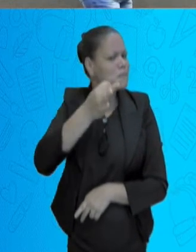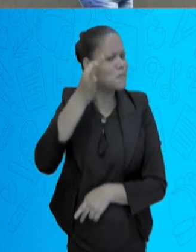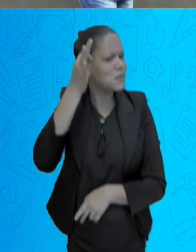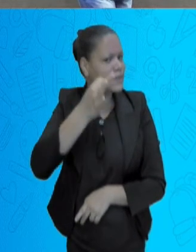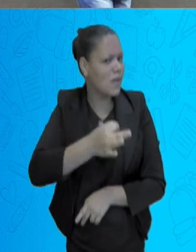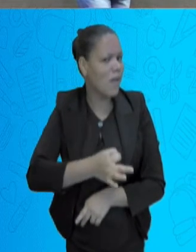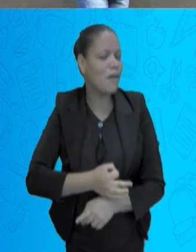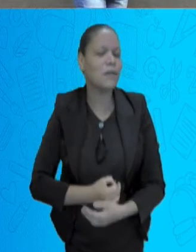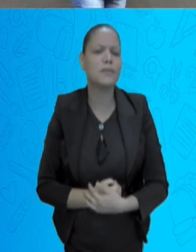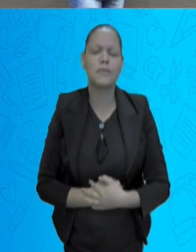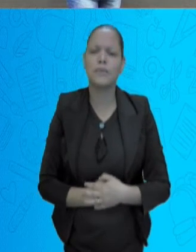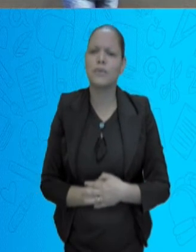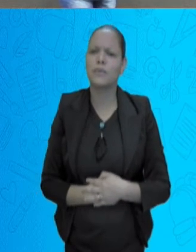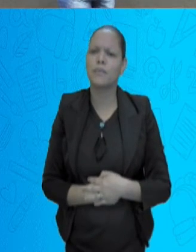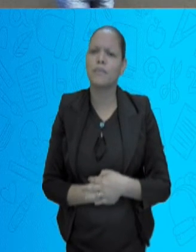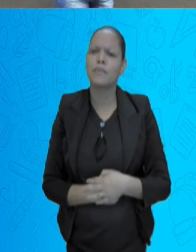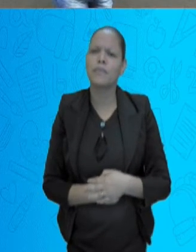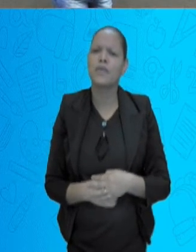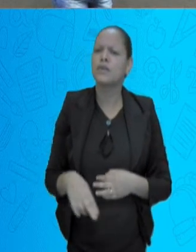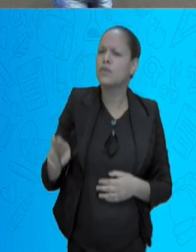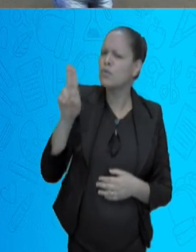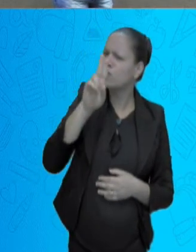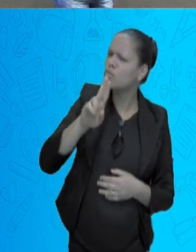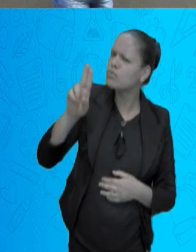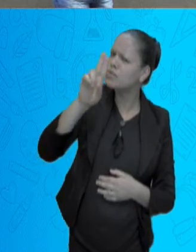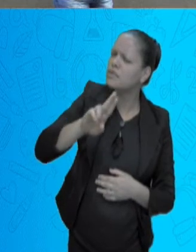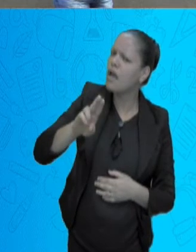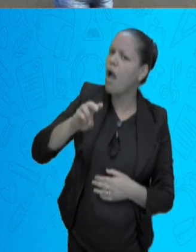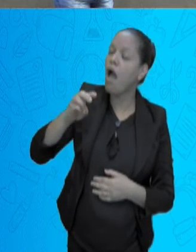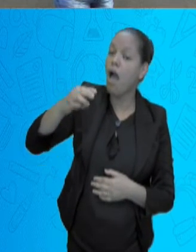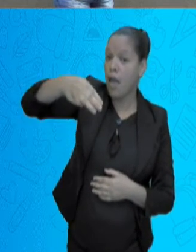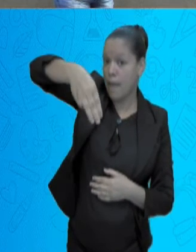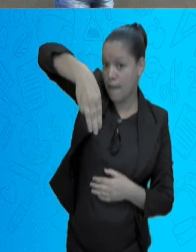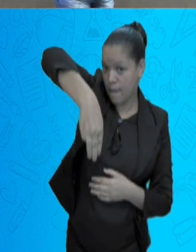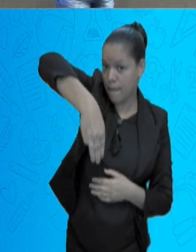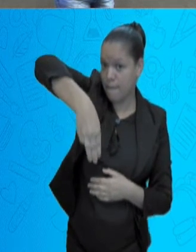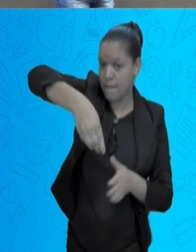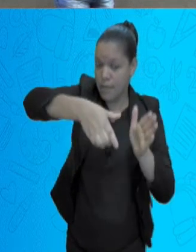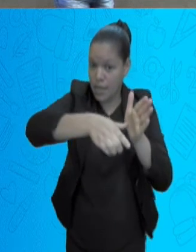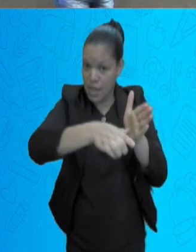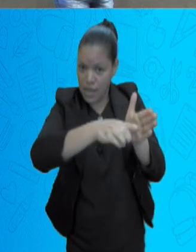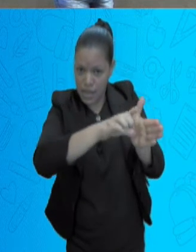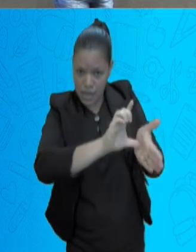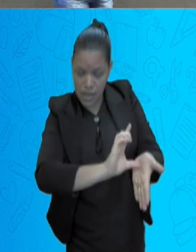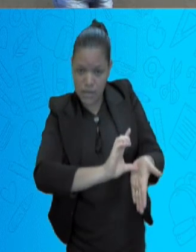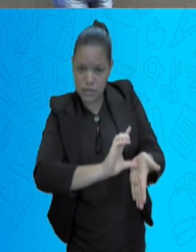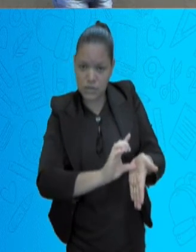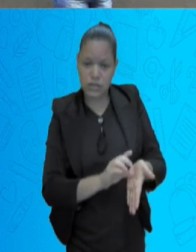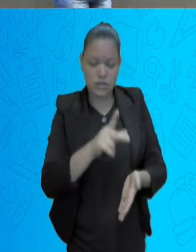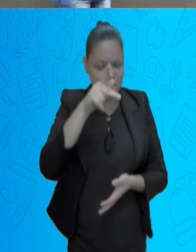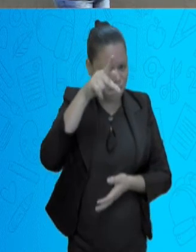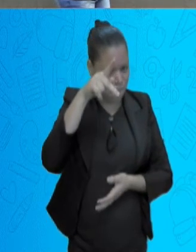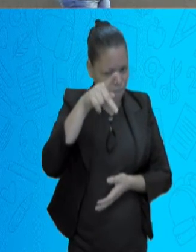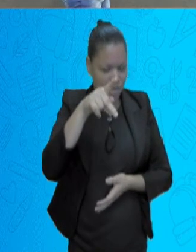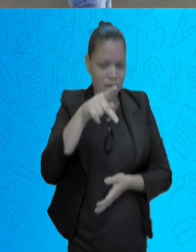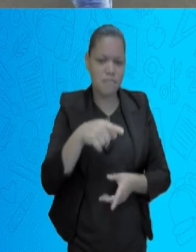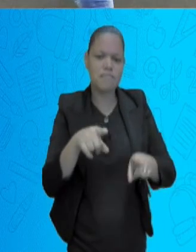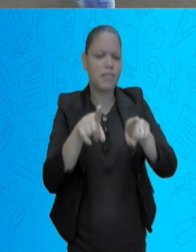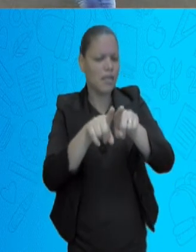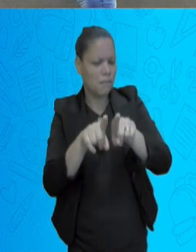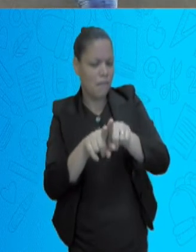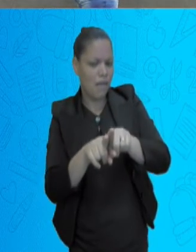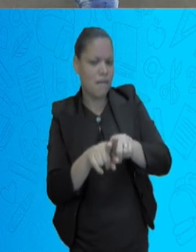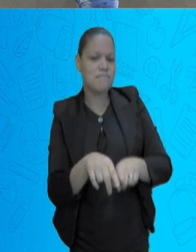só uso B, M antes de P e B e no final de palavras.